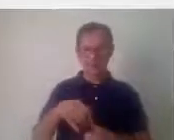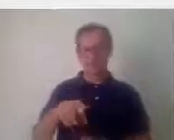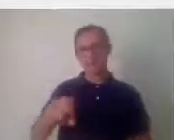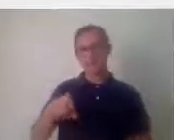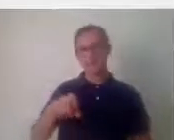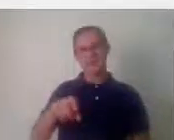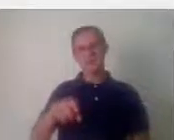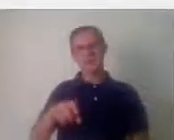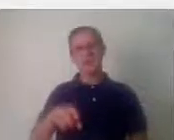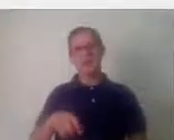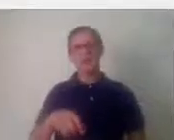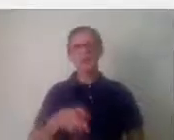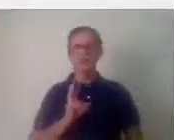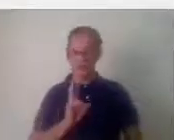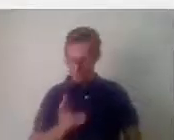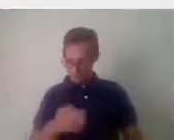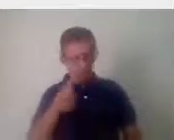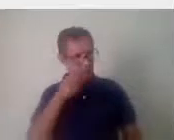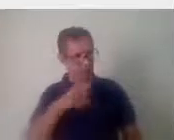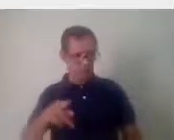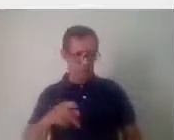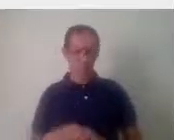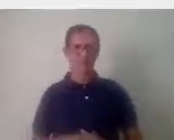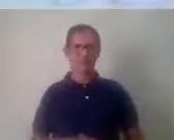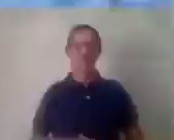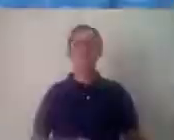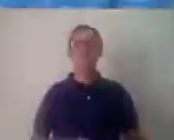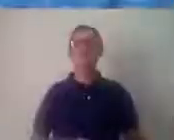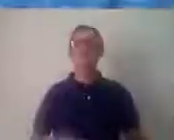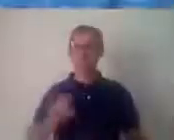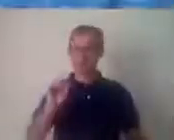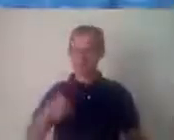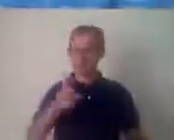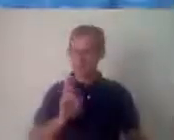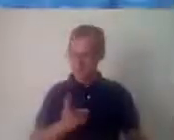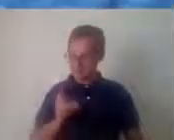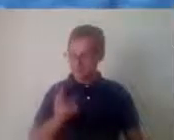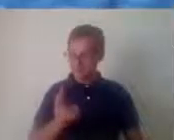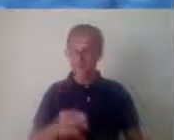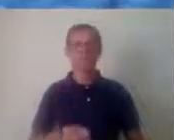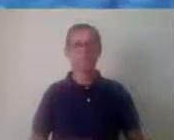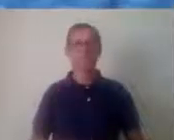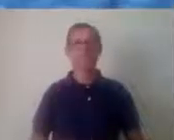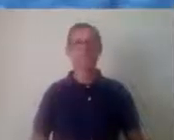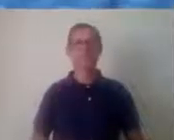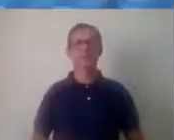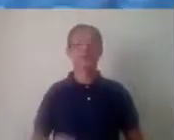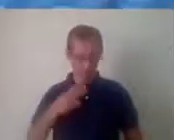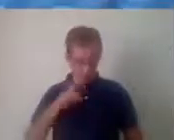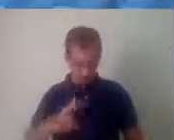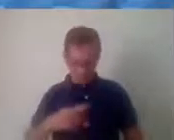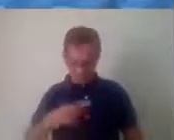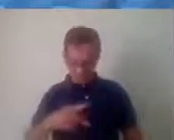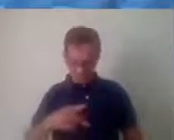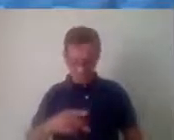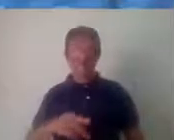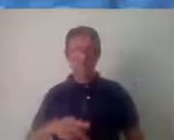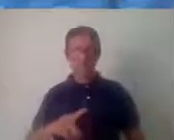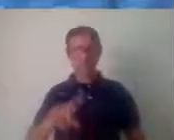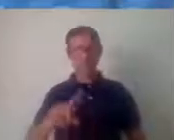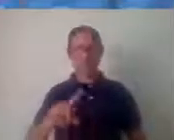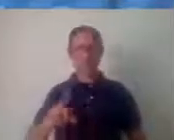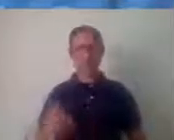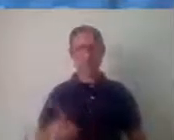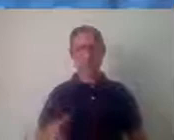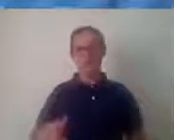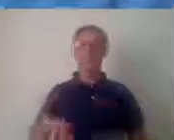x. Sempre, professora. Sim, sempre. Olhou para a sua variável.